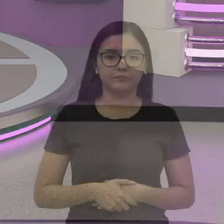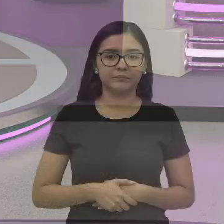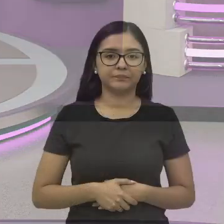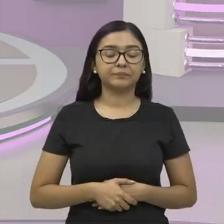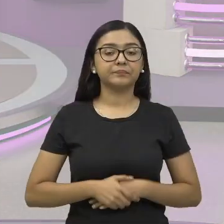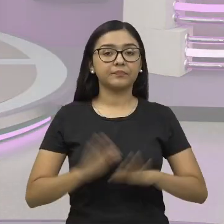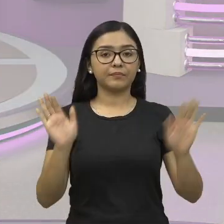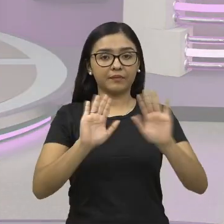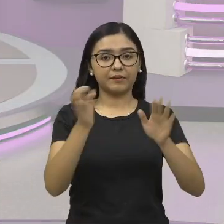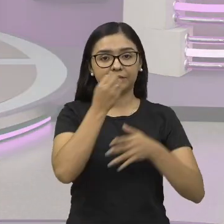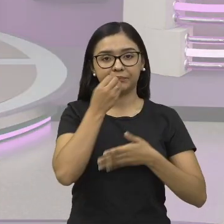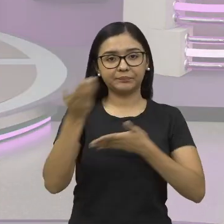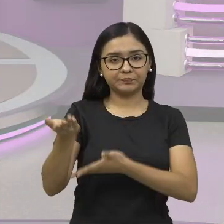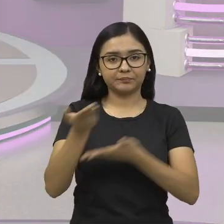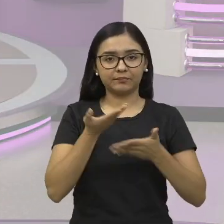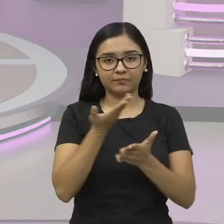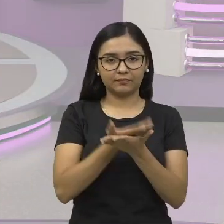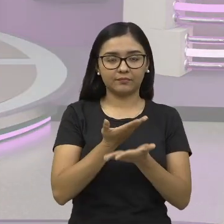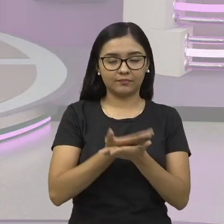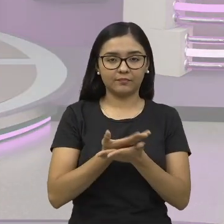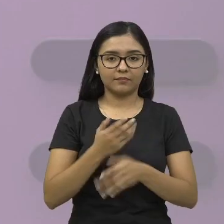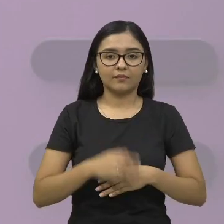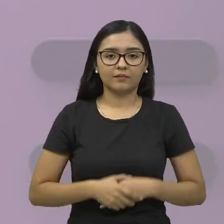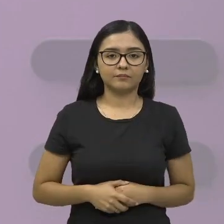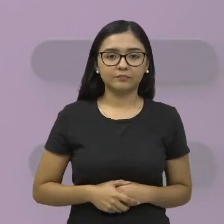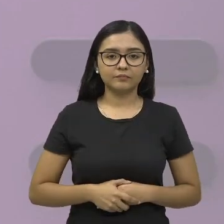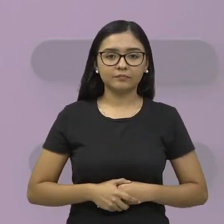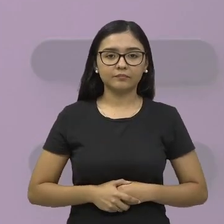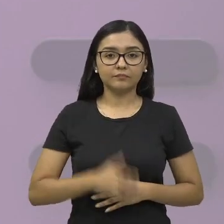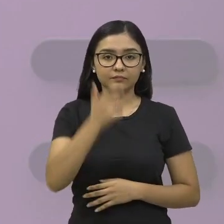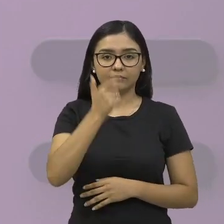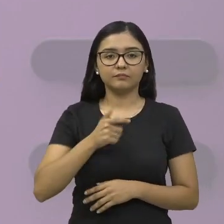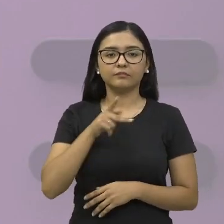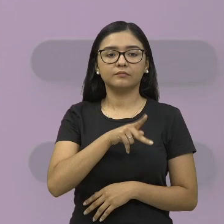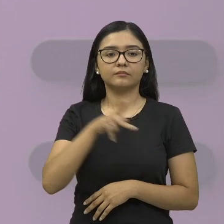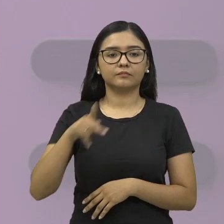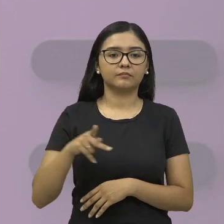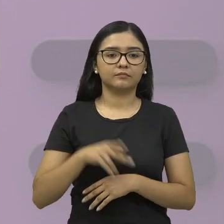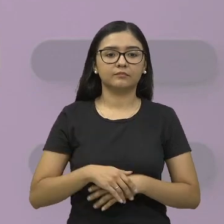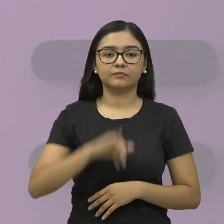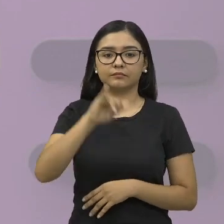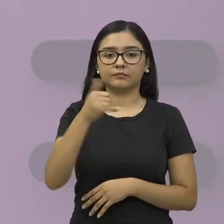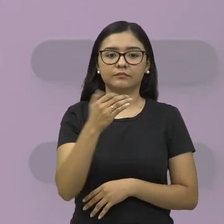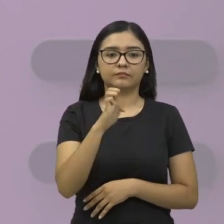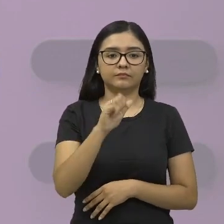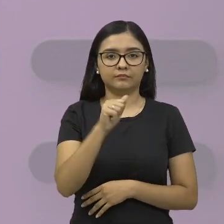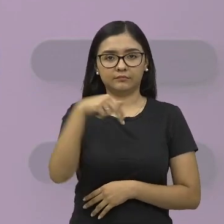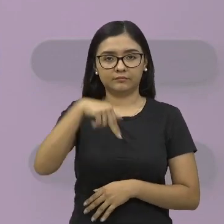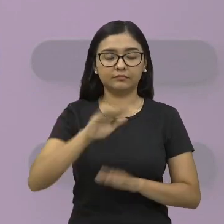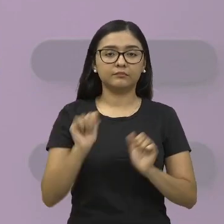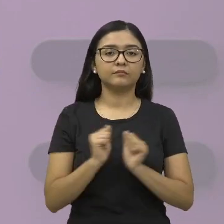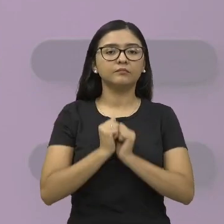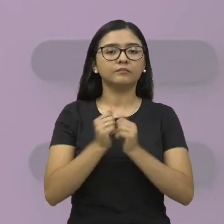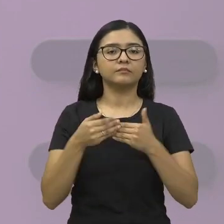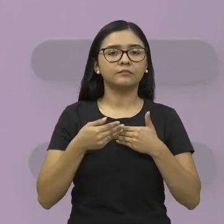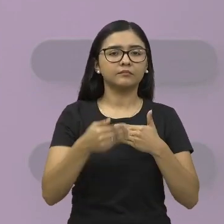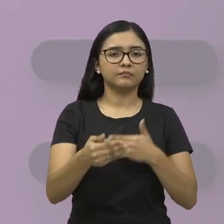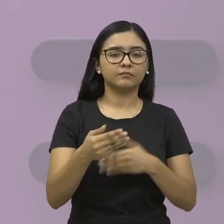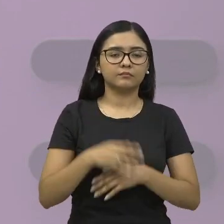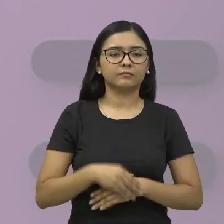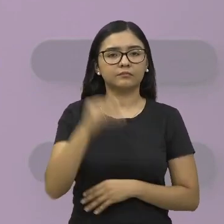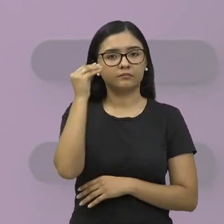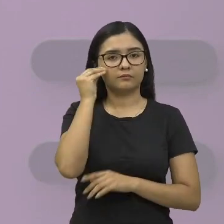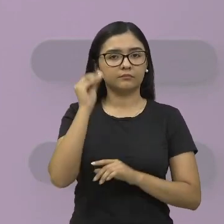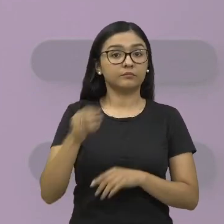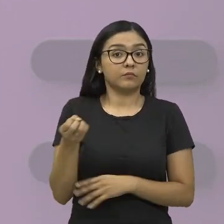Olá, sejam todos bem-vindos à nossa aula. Eu sou o professor Jean Nobre e juntos nós iremos acompanhar um